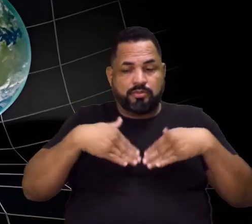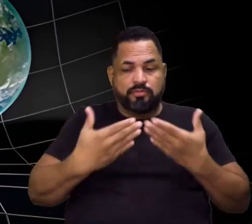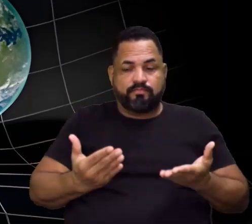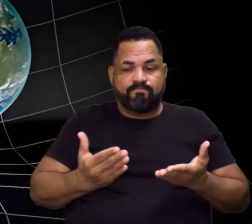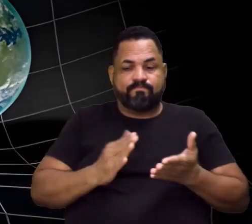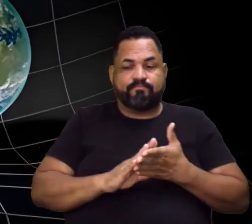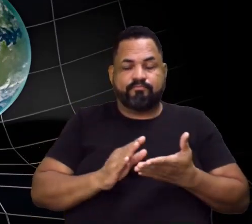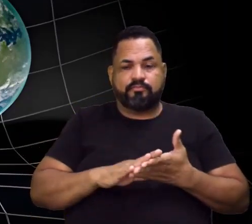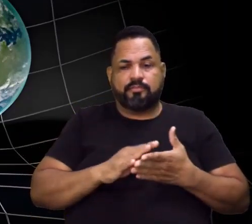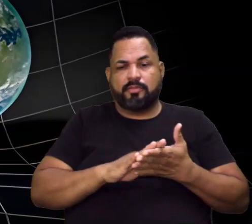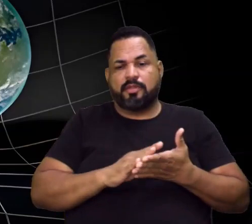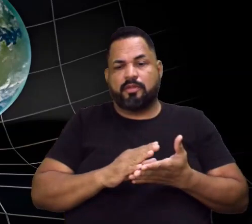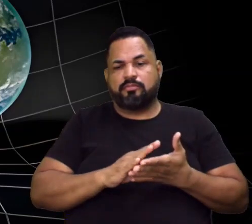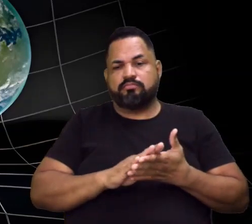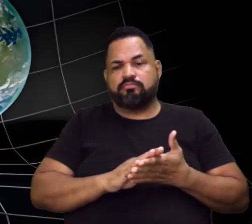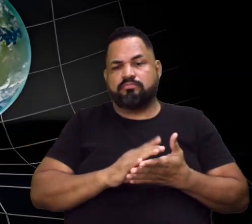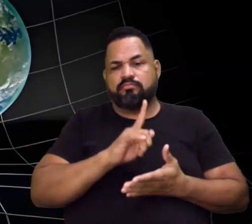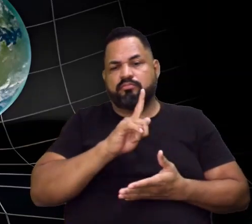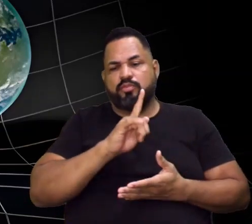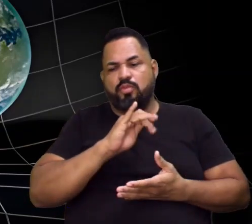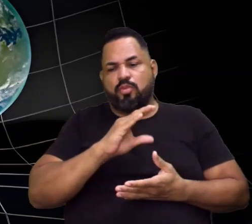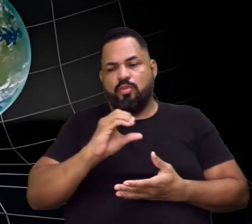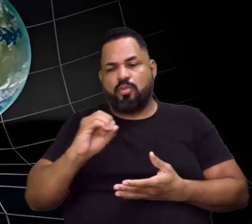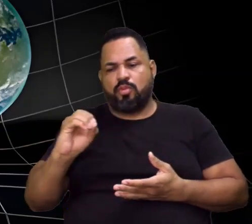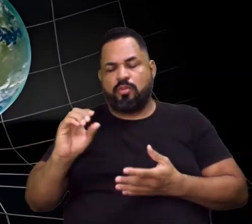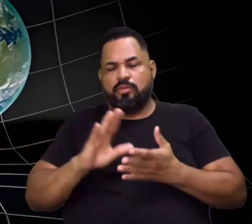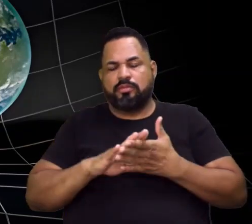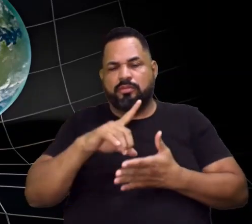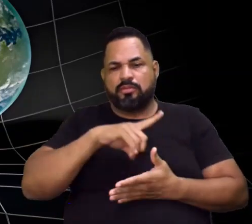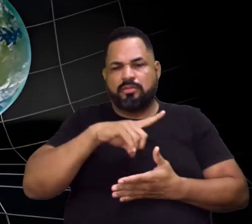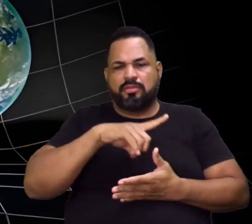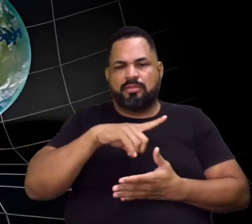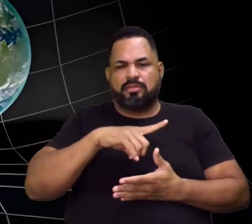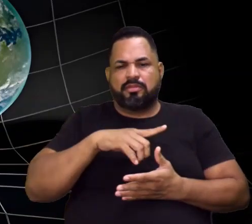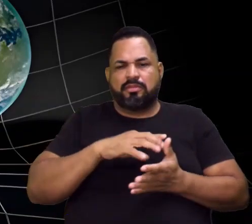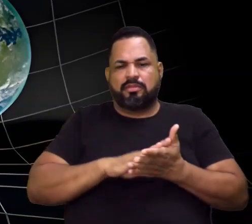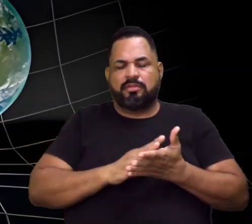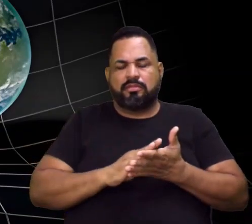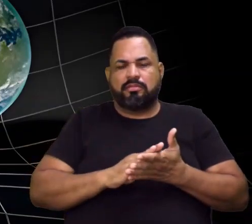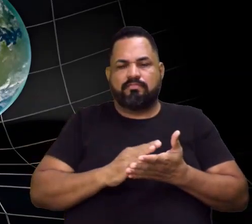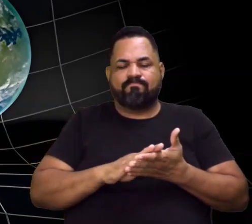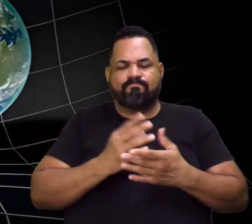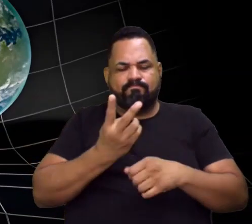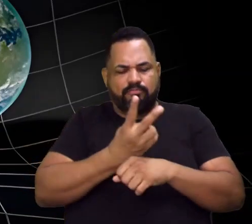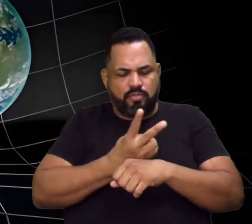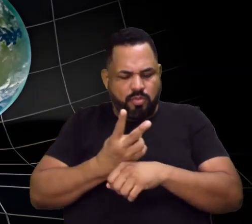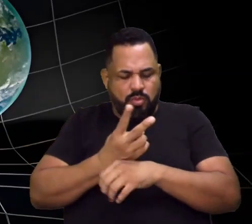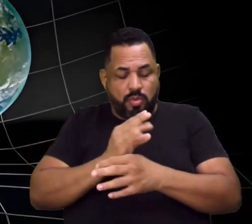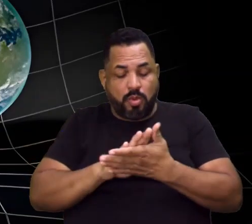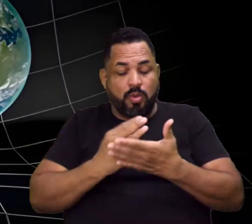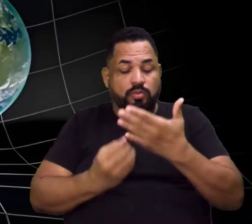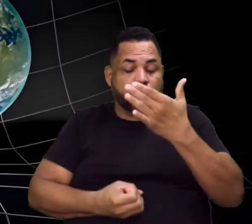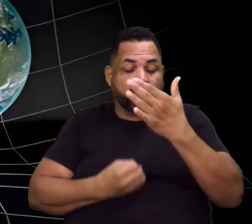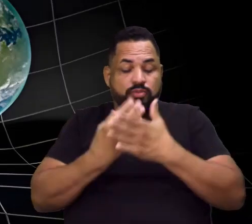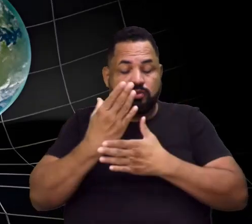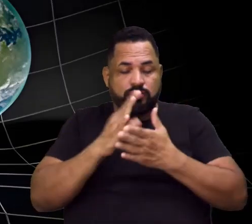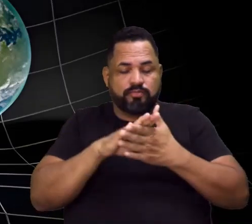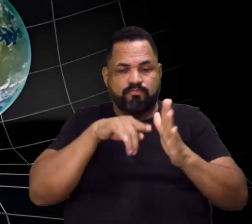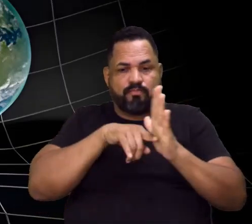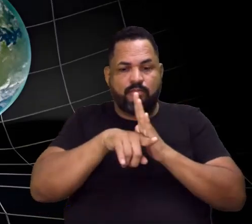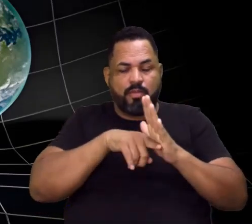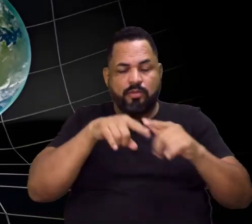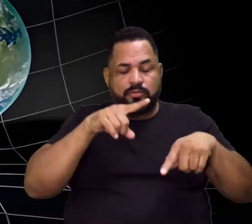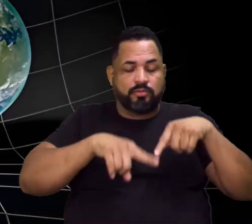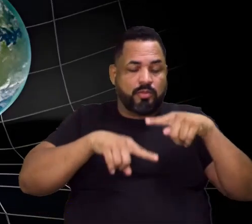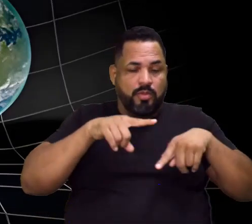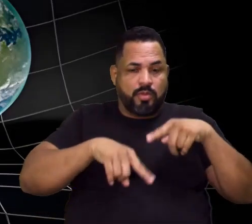pesquisar no Google por exemplo você tem um monte de situações você procura a fonte né se é pesquisa por exemplo